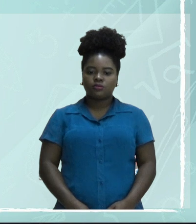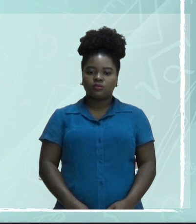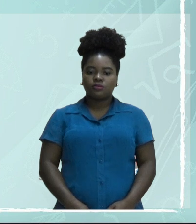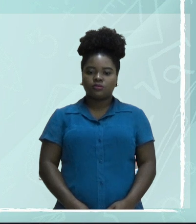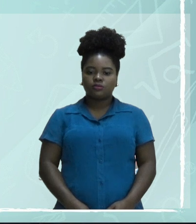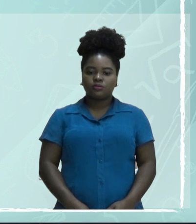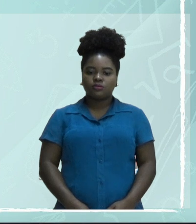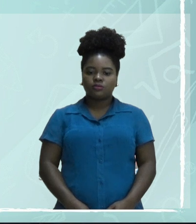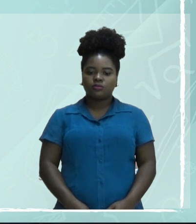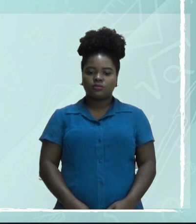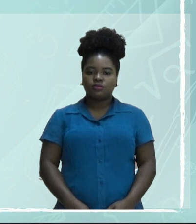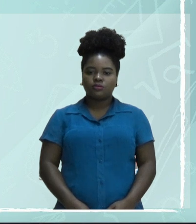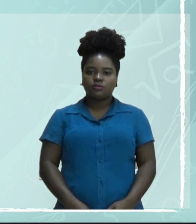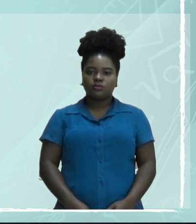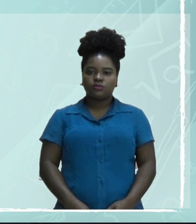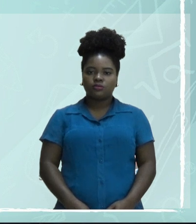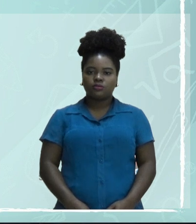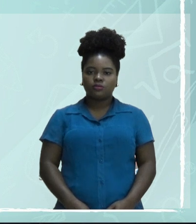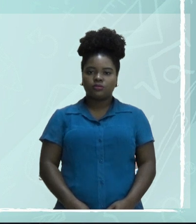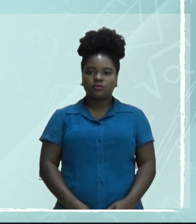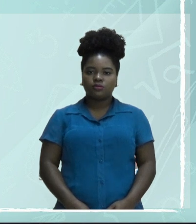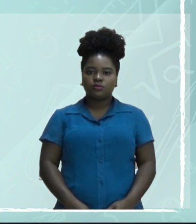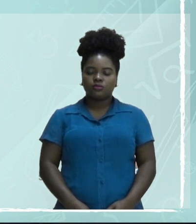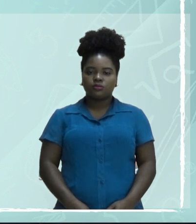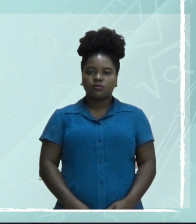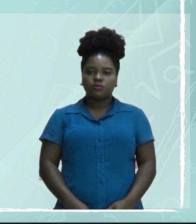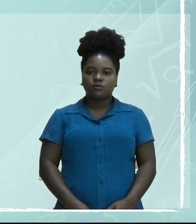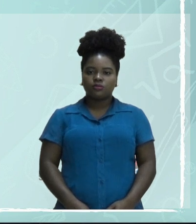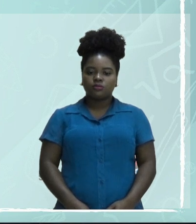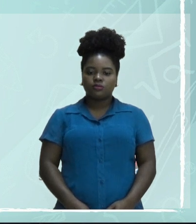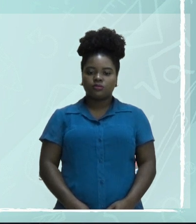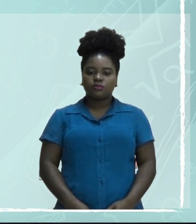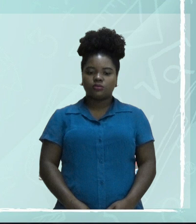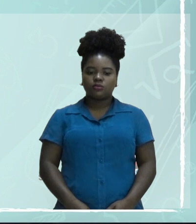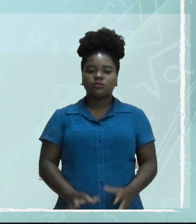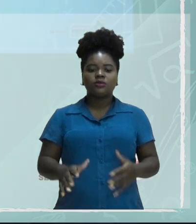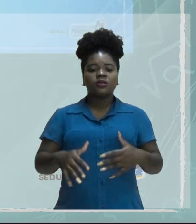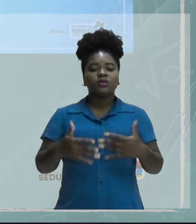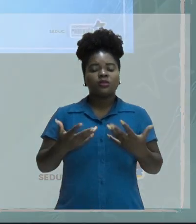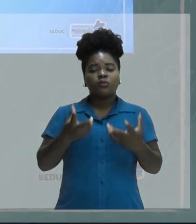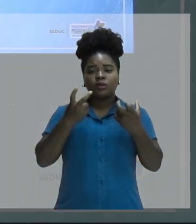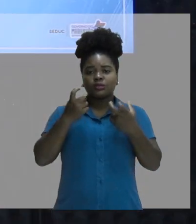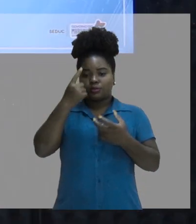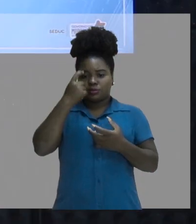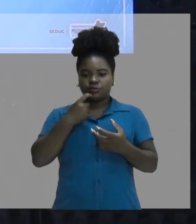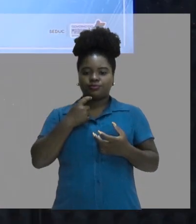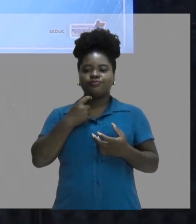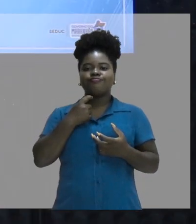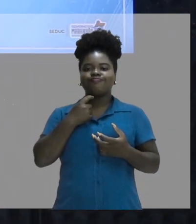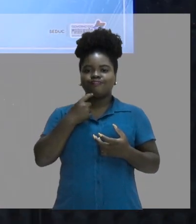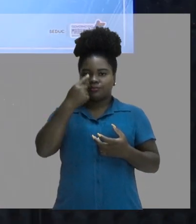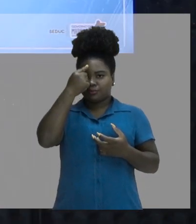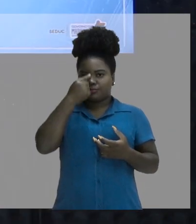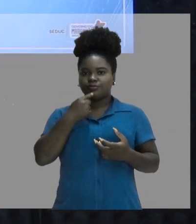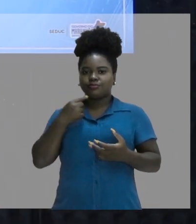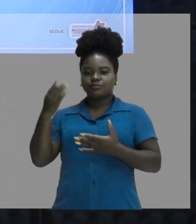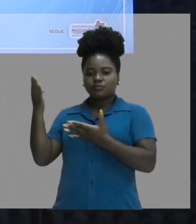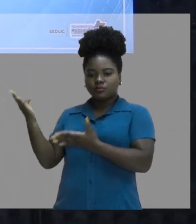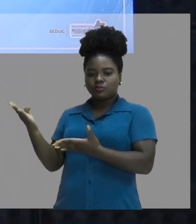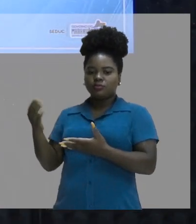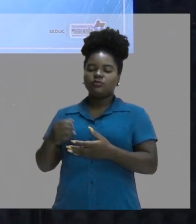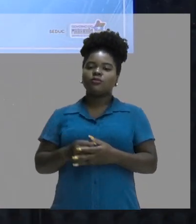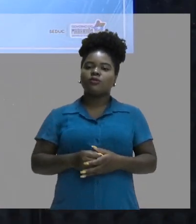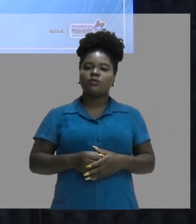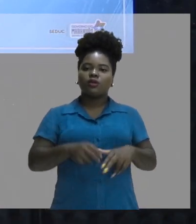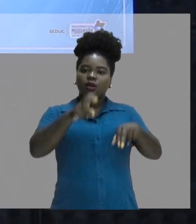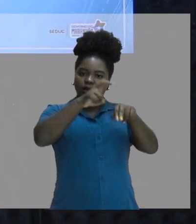realizar a extensão do quadril, pela contração do músculo do quadríceps femoral. Está aqui, pessoal, uma cadeira extensora, que é o nome desse aparelho aqui que